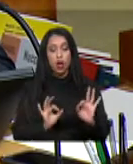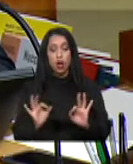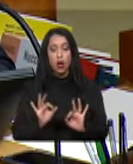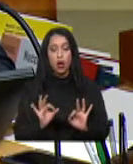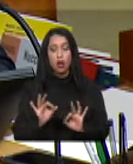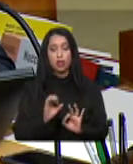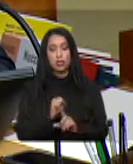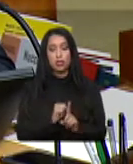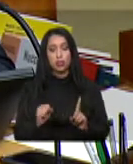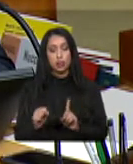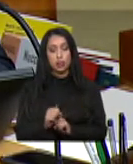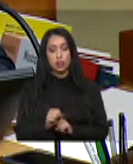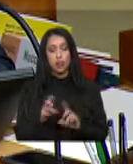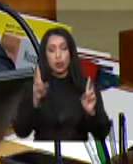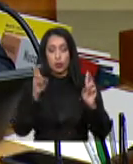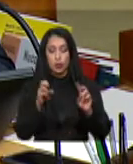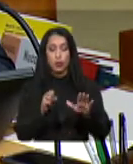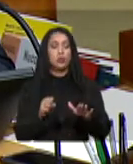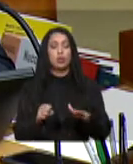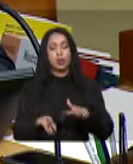meio ambiente.